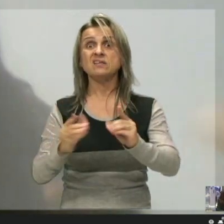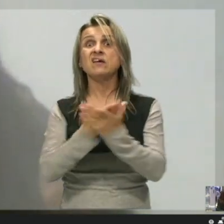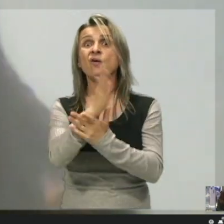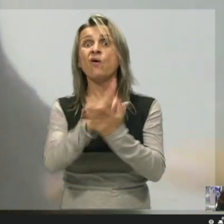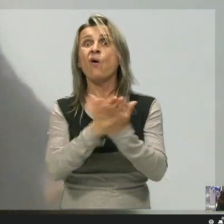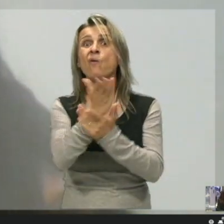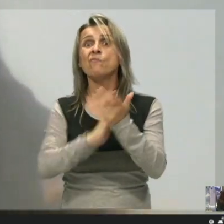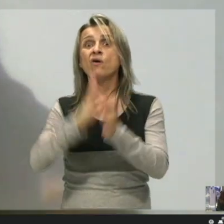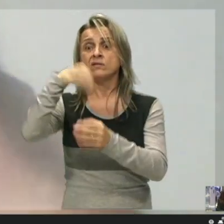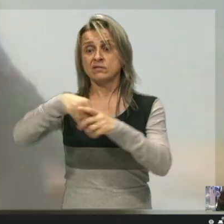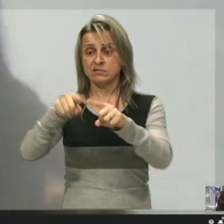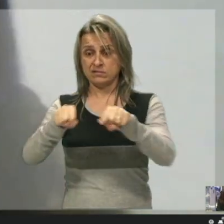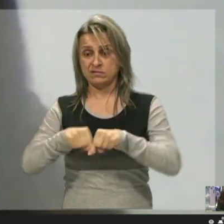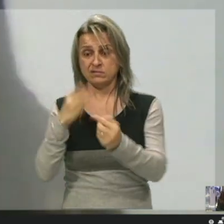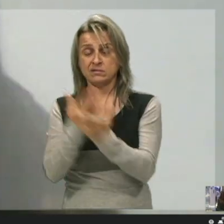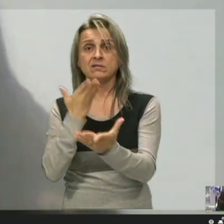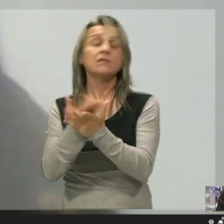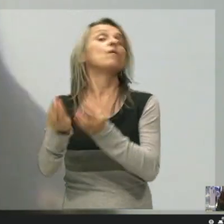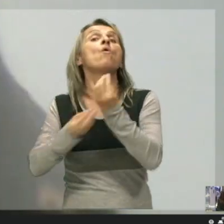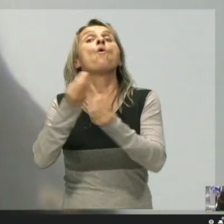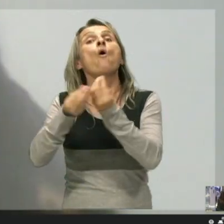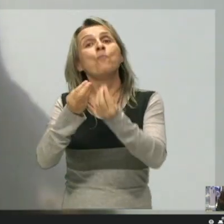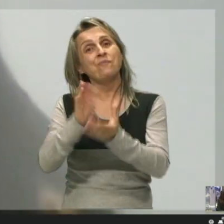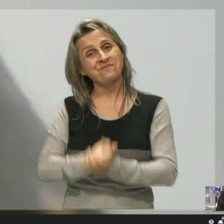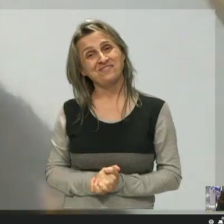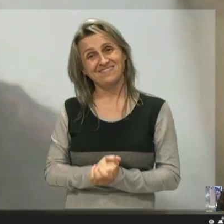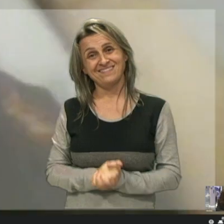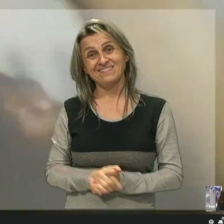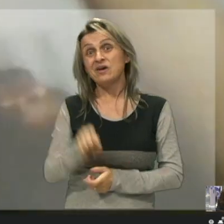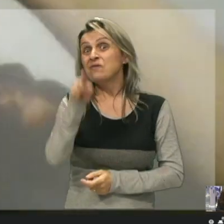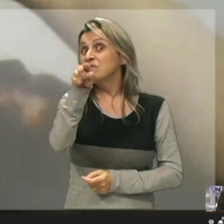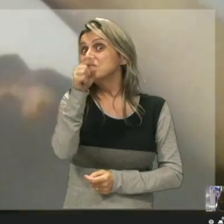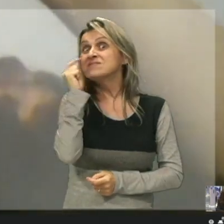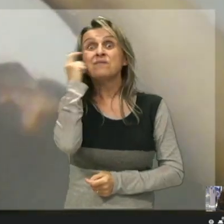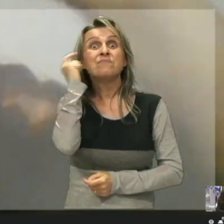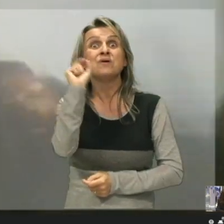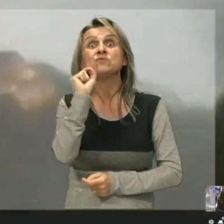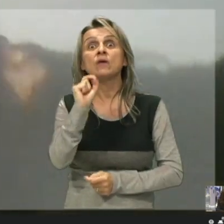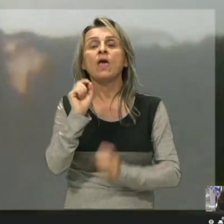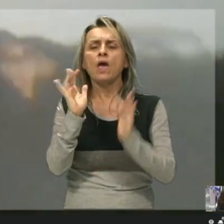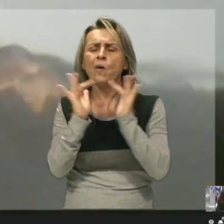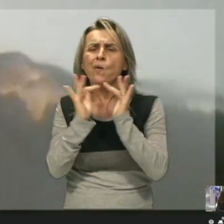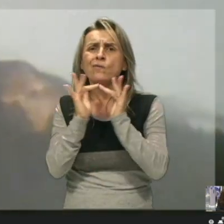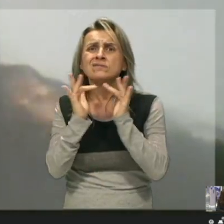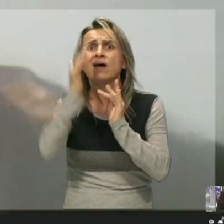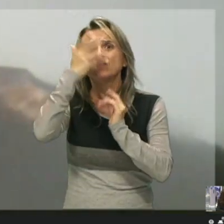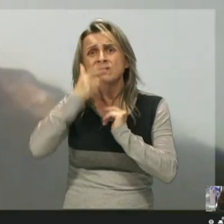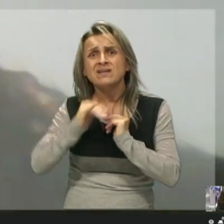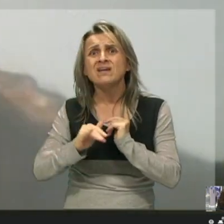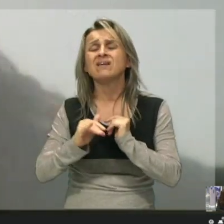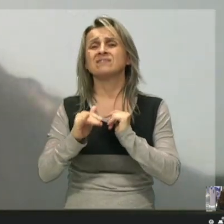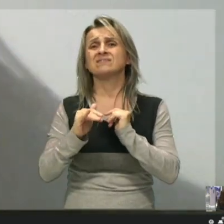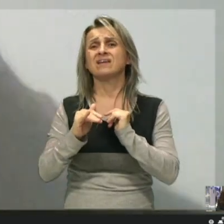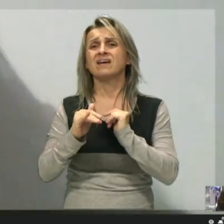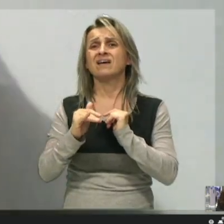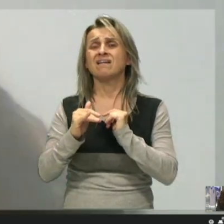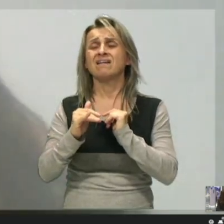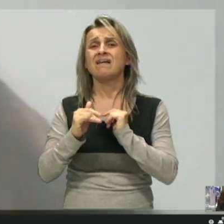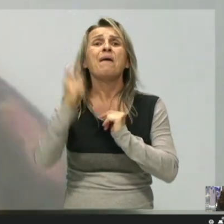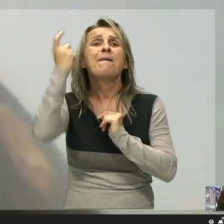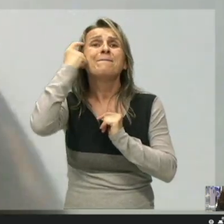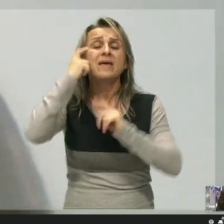que tiveram essa infância sem contato com crianças com deficiência vão lá na mente delas, naquela parte da história onde os que são